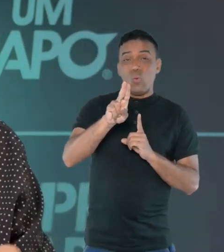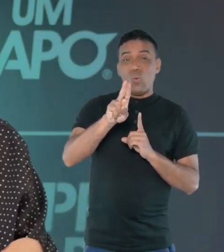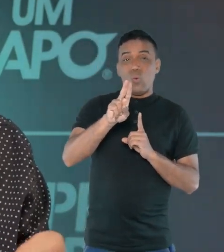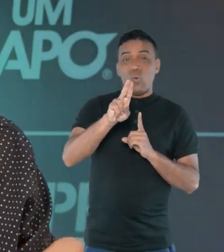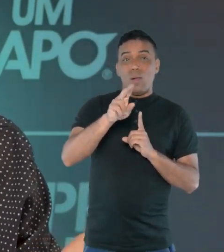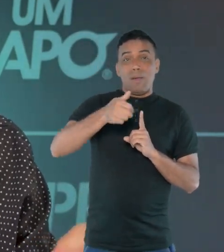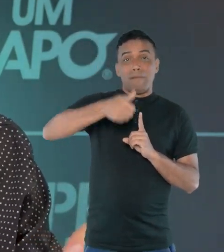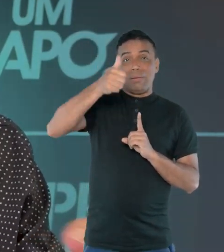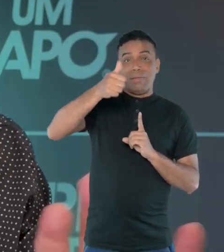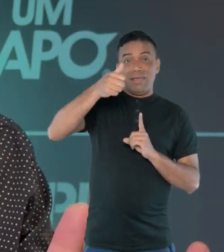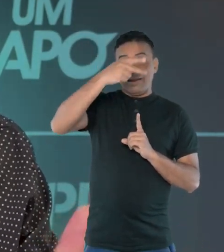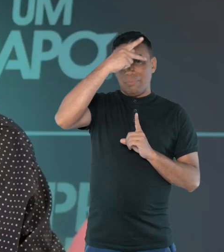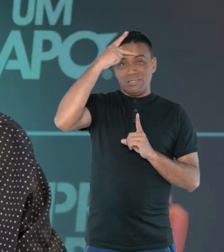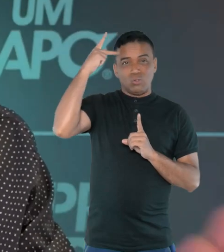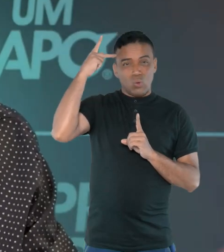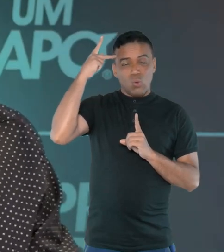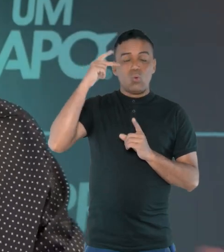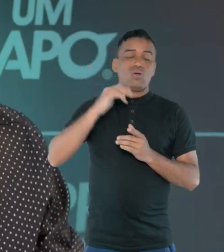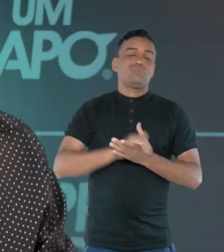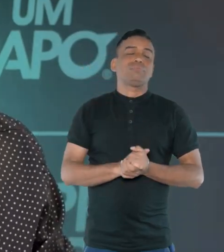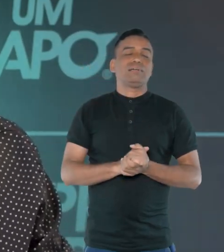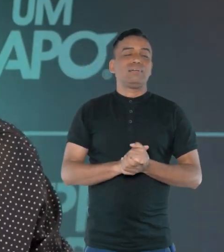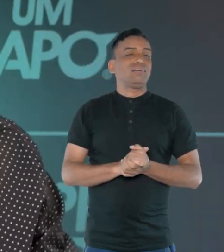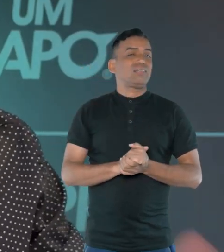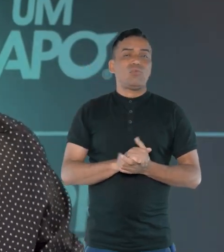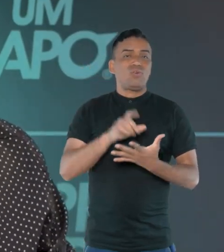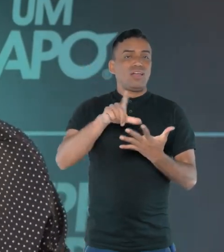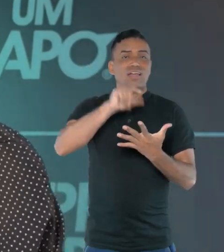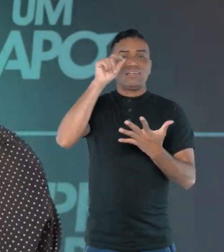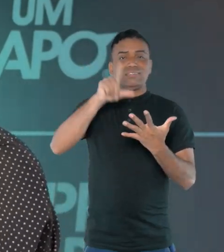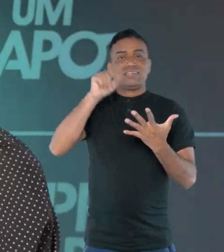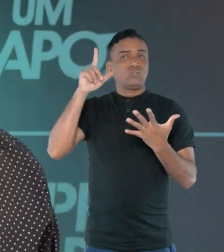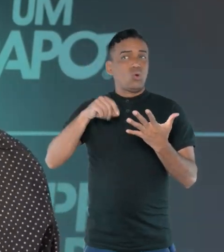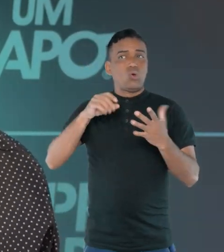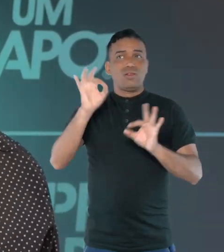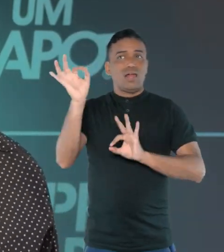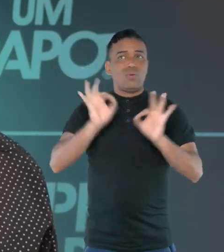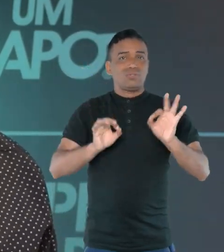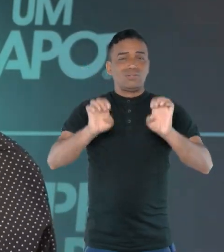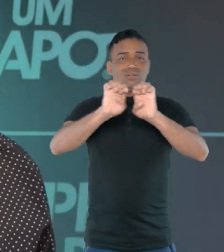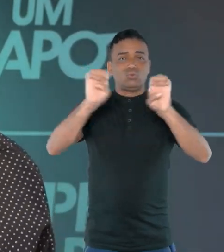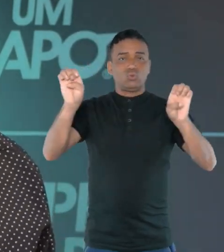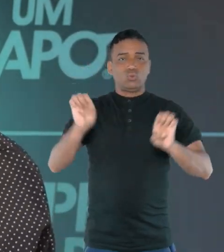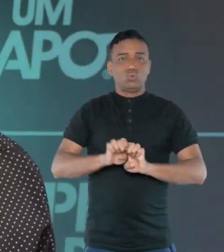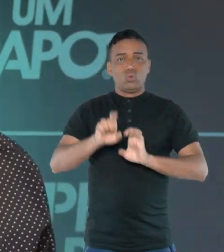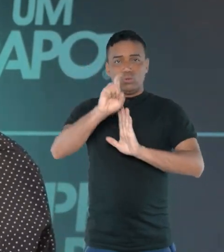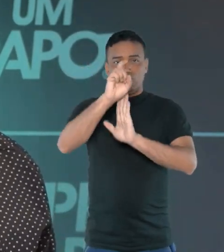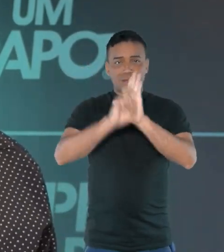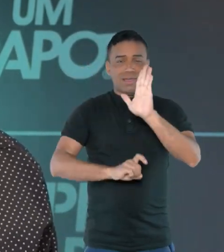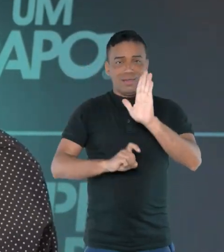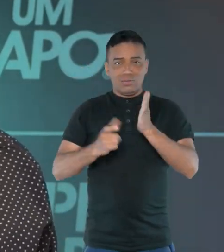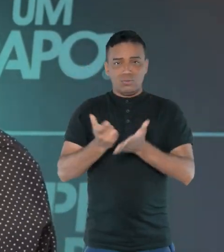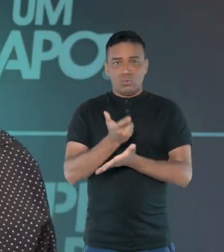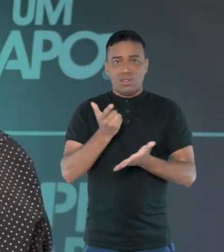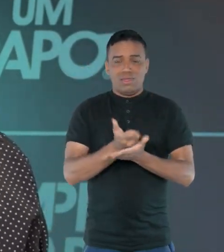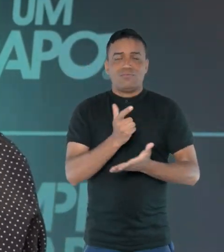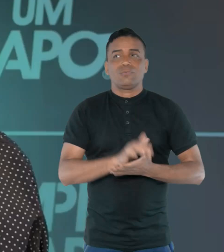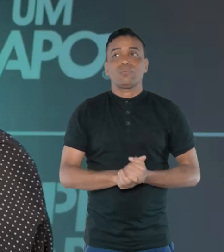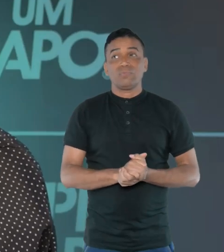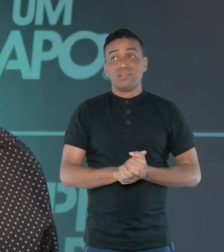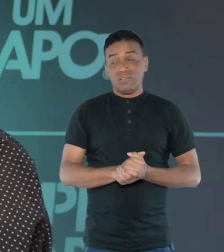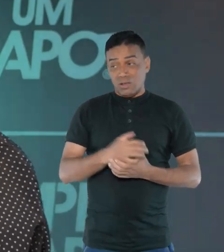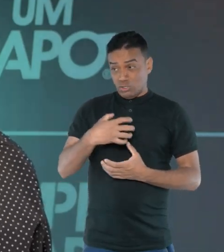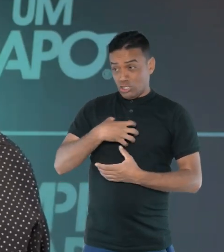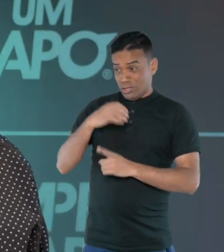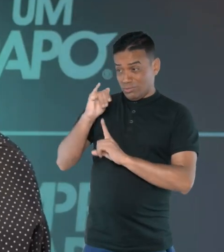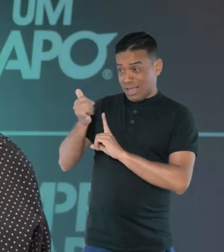pessoa, quando veio essa decisão na organização do romance? Em relação à maneira como o texto é narrado,